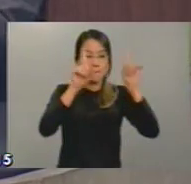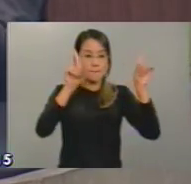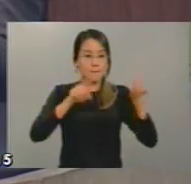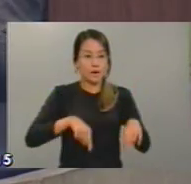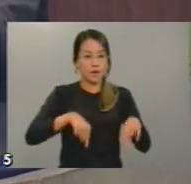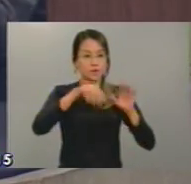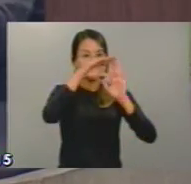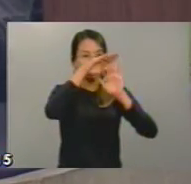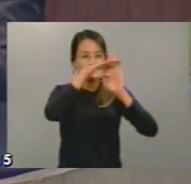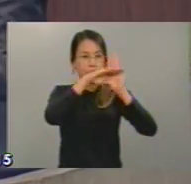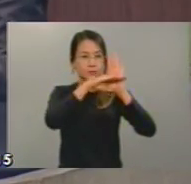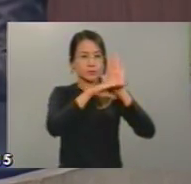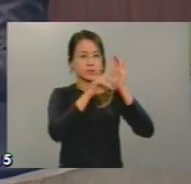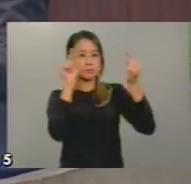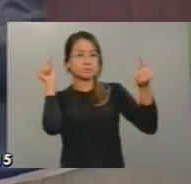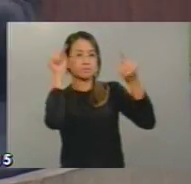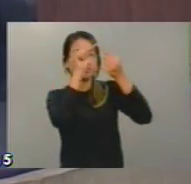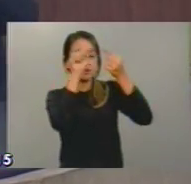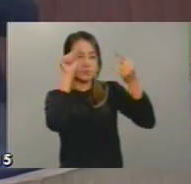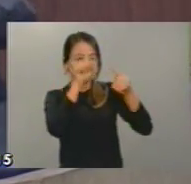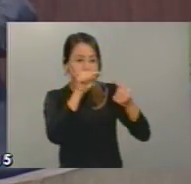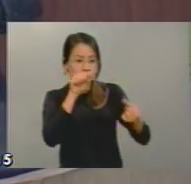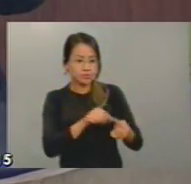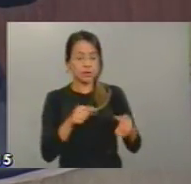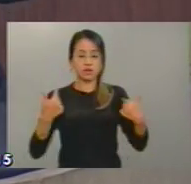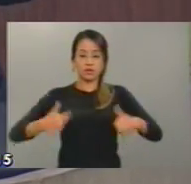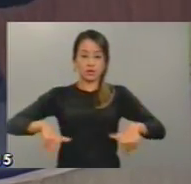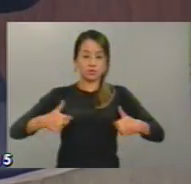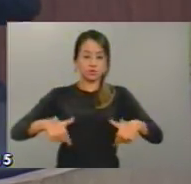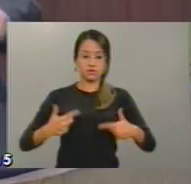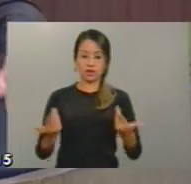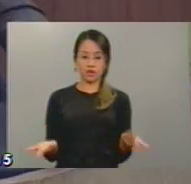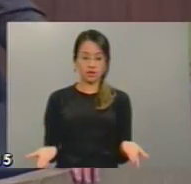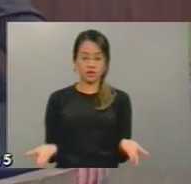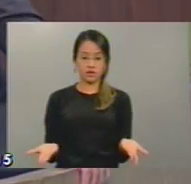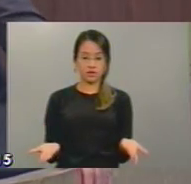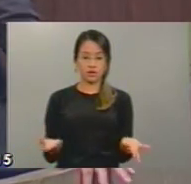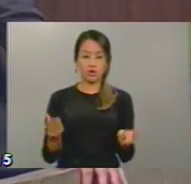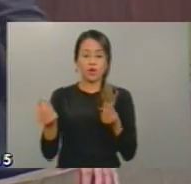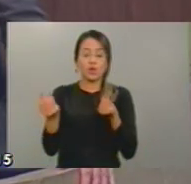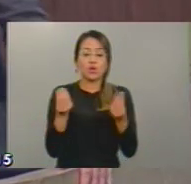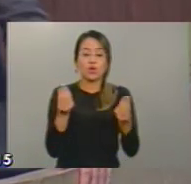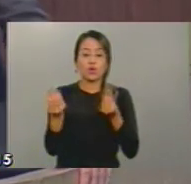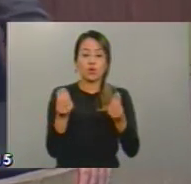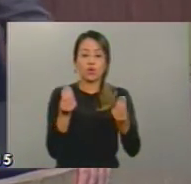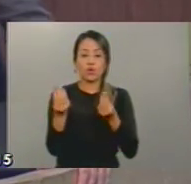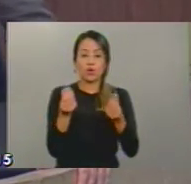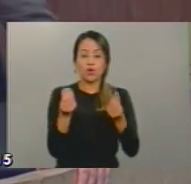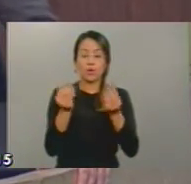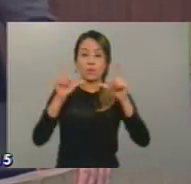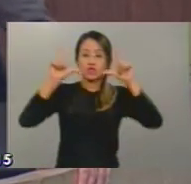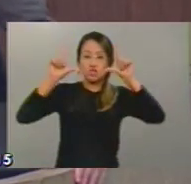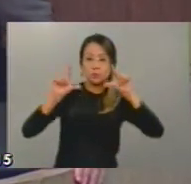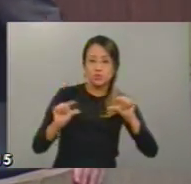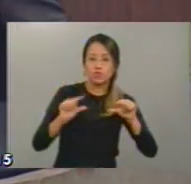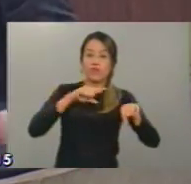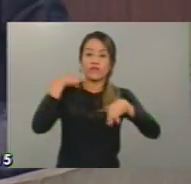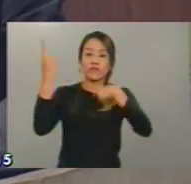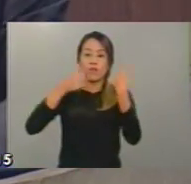prioridade, inclusive, para diminuir a reincidência e, portanto, conquistar a diminuição